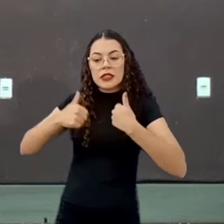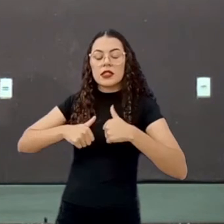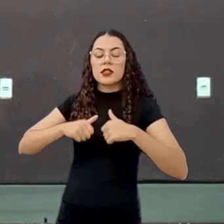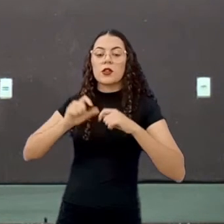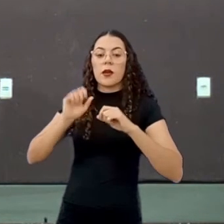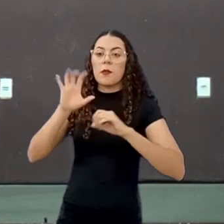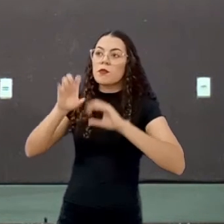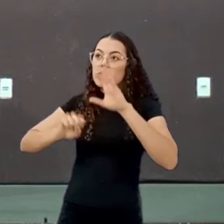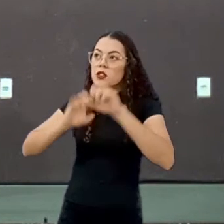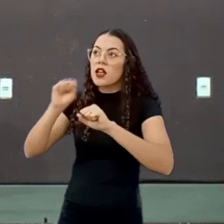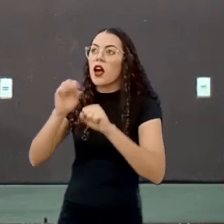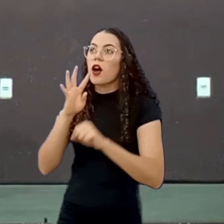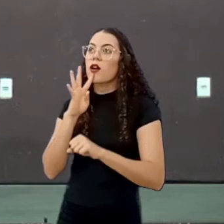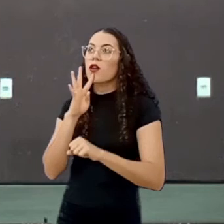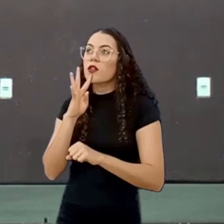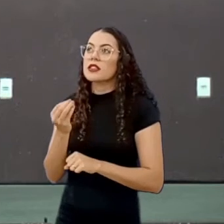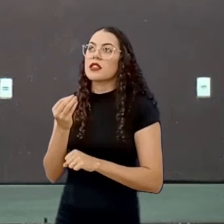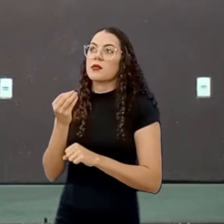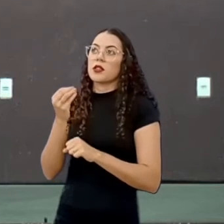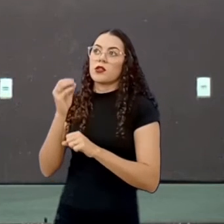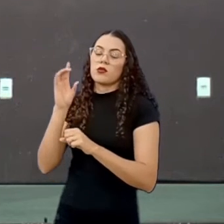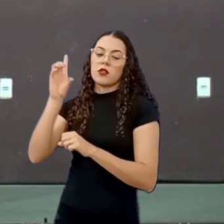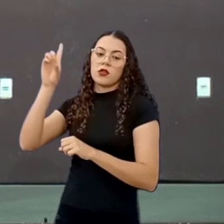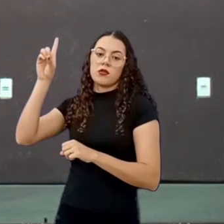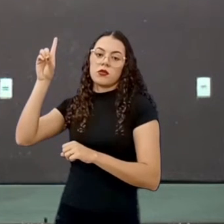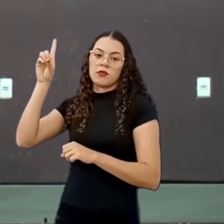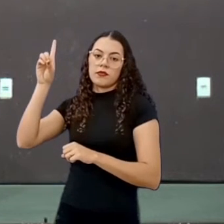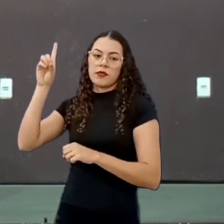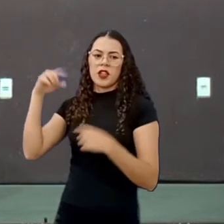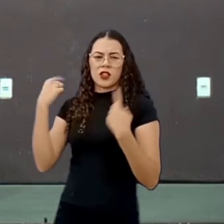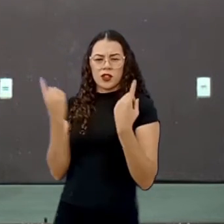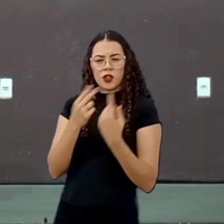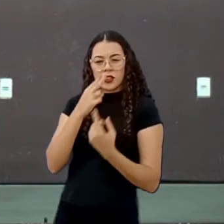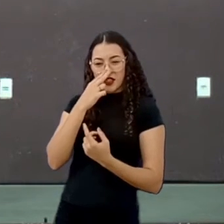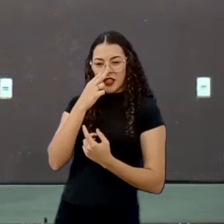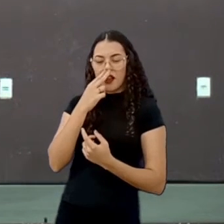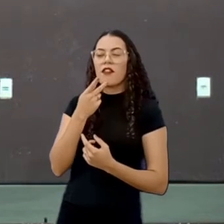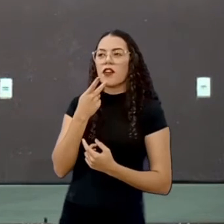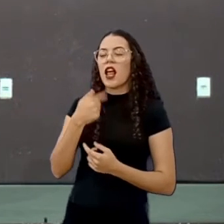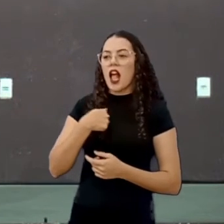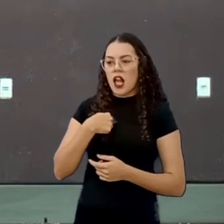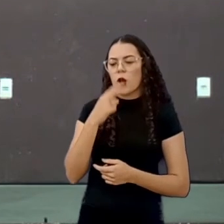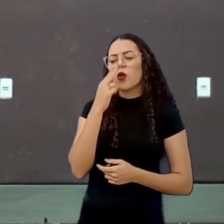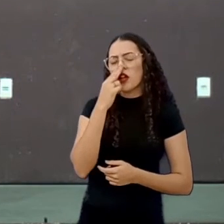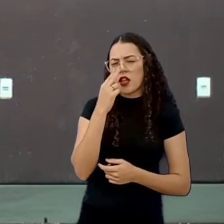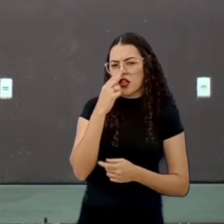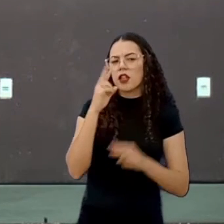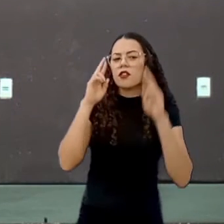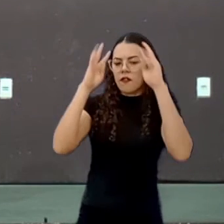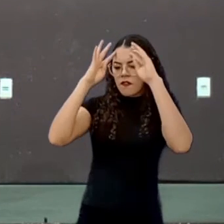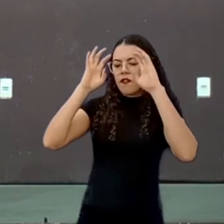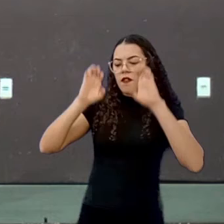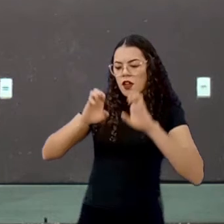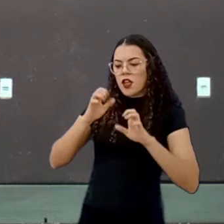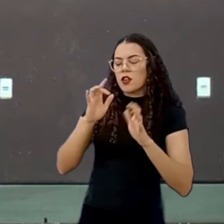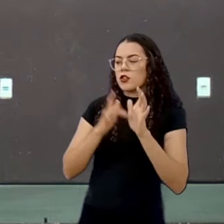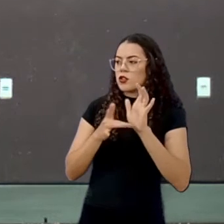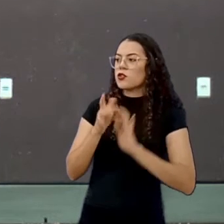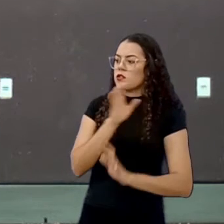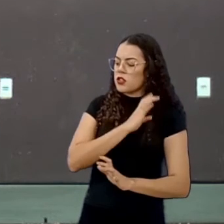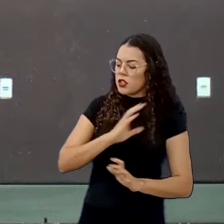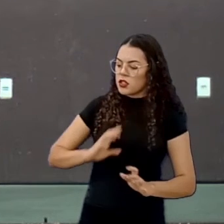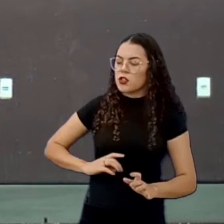buscar conhecer a Deus. Como cristão, se você diz que é crente, se você diz que tem uma fé no Senhor Jesus Cristo e que está aqui no